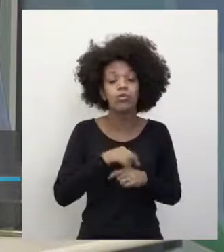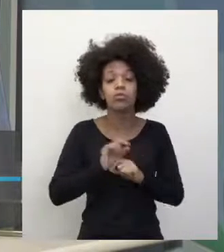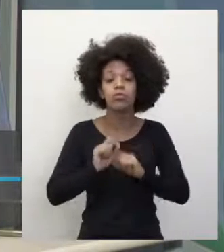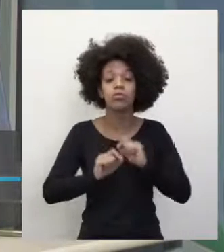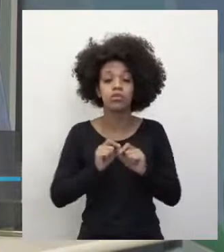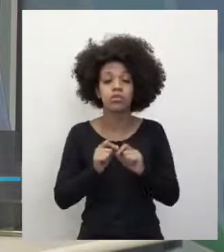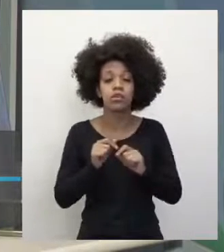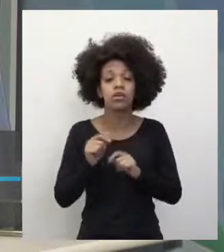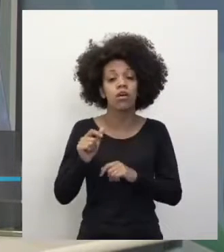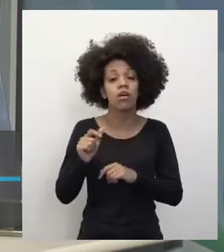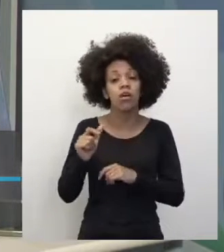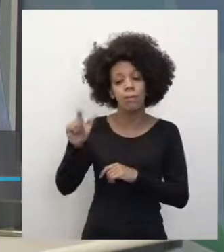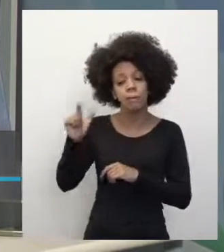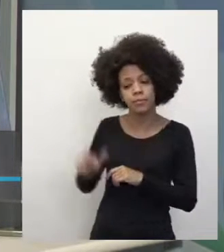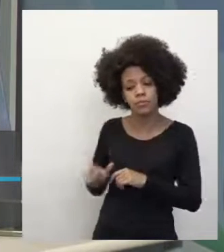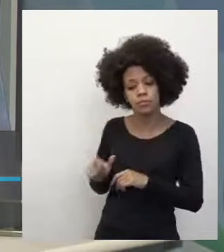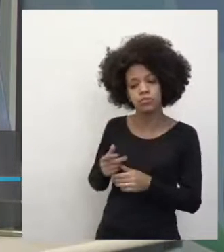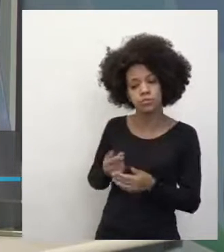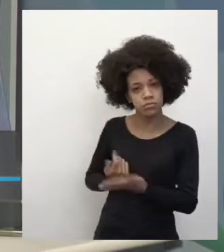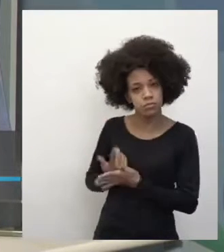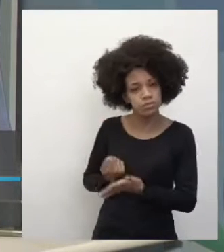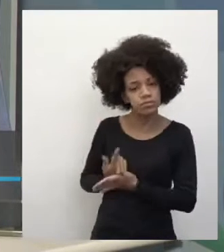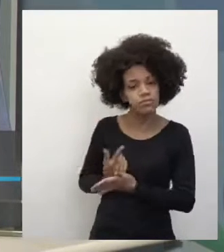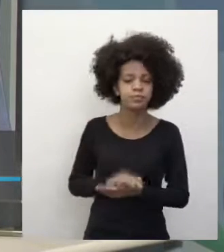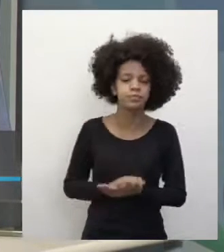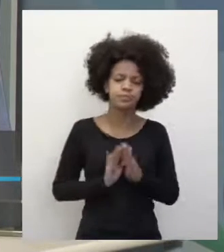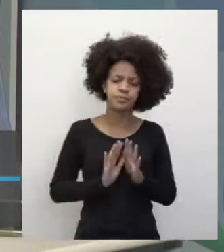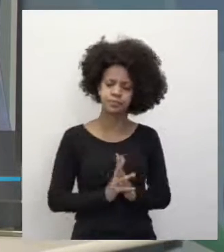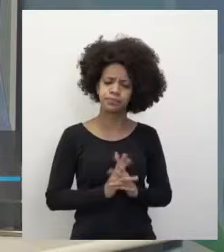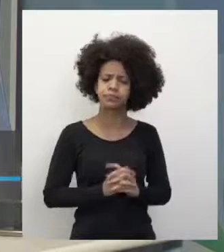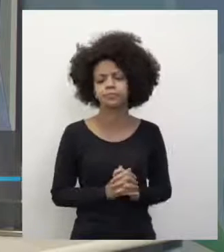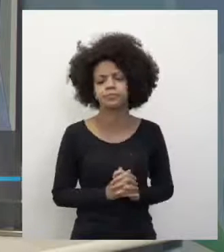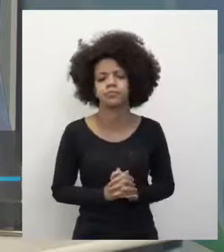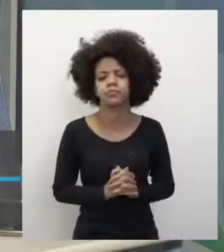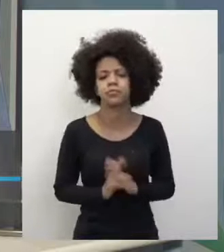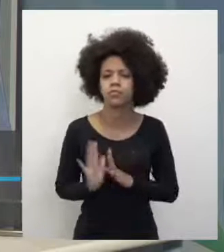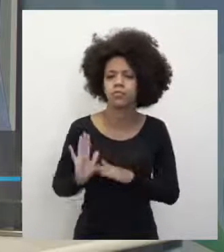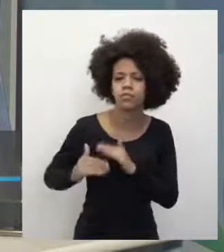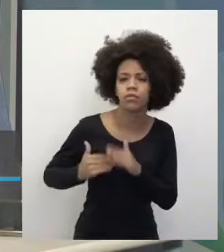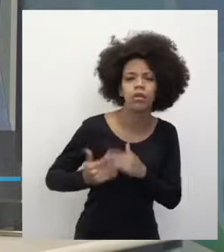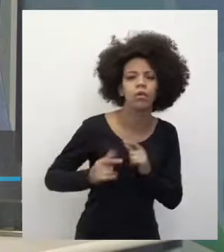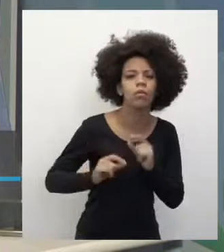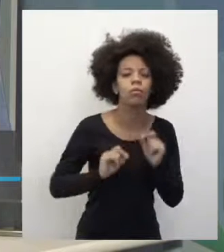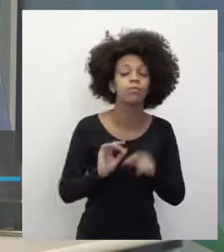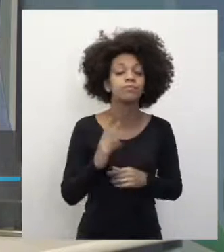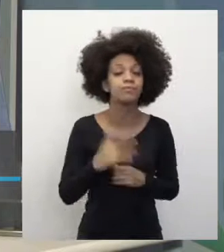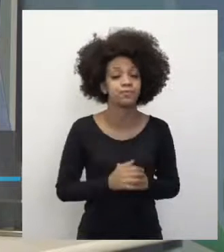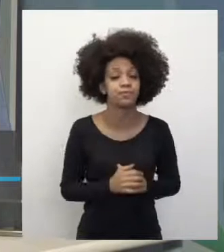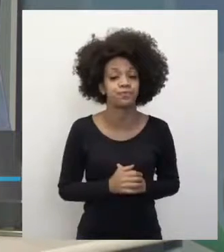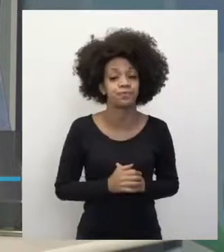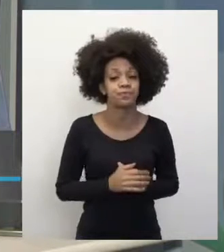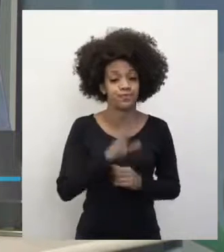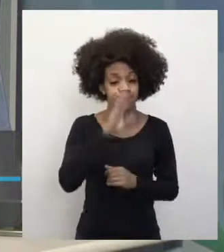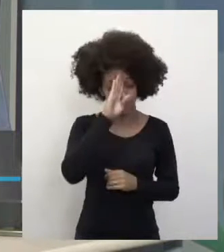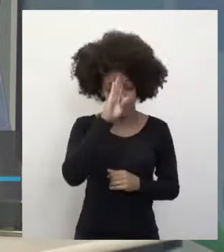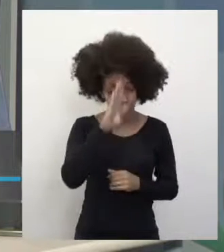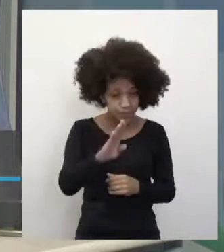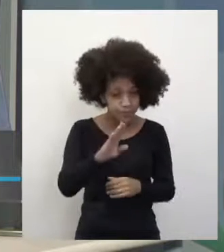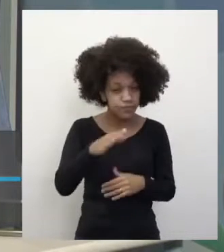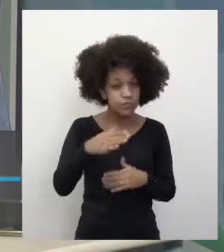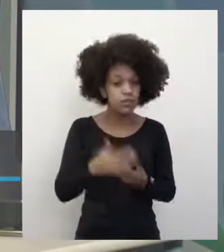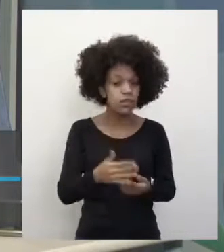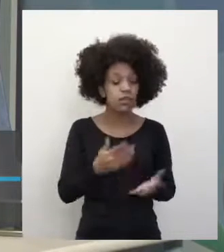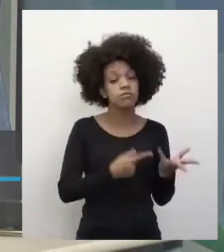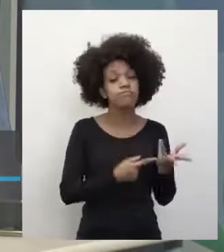pela pessoa que estava encomendando, certo? Só que, com o passar dos anos, o que começou a acontecer? Principalmente aí nas